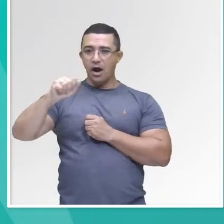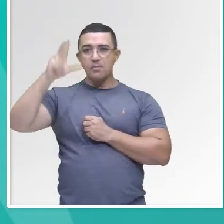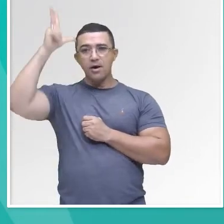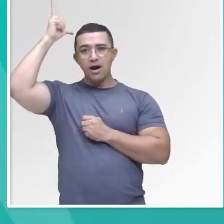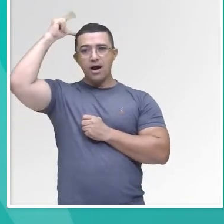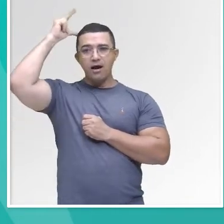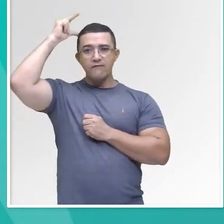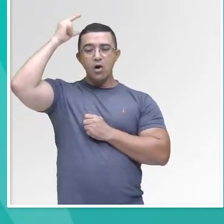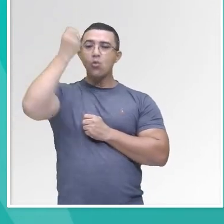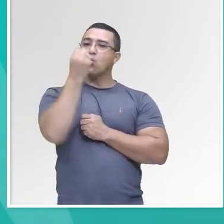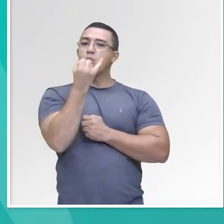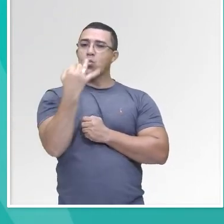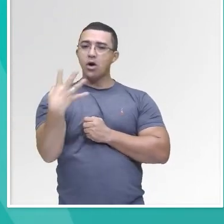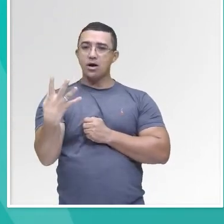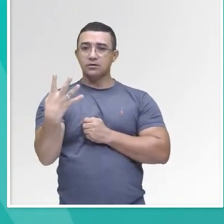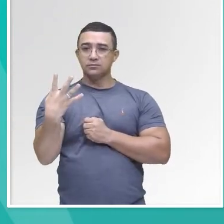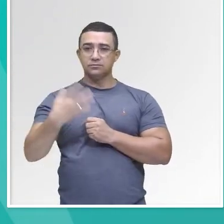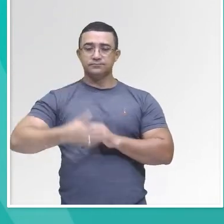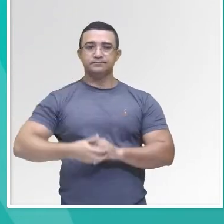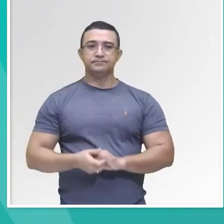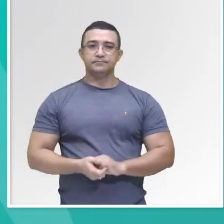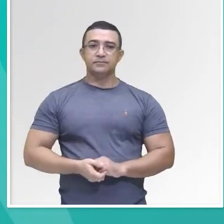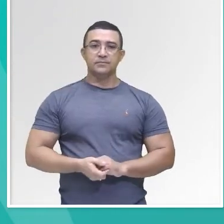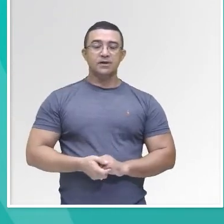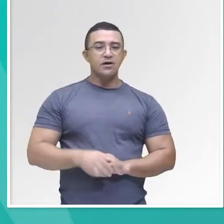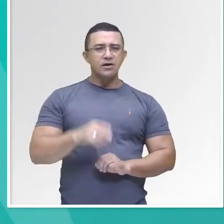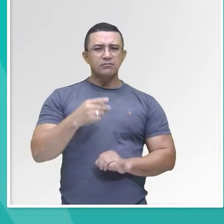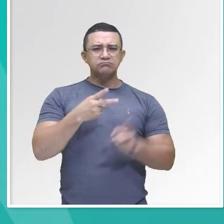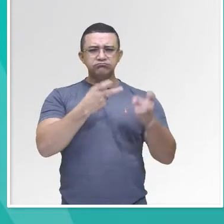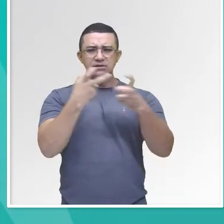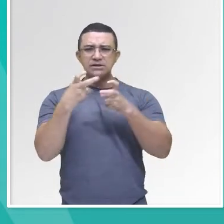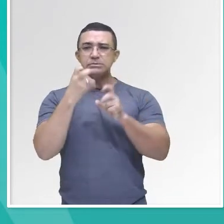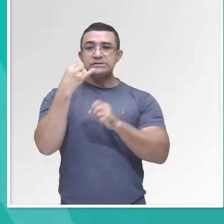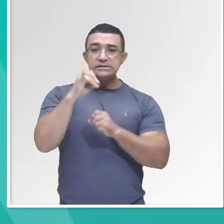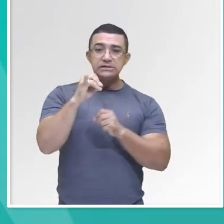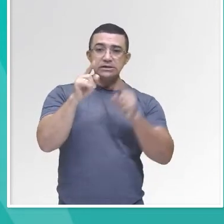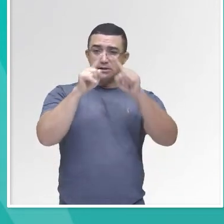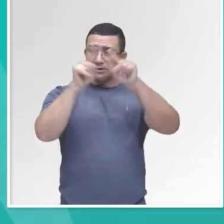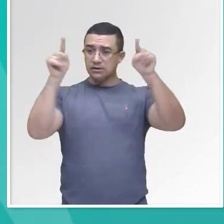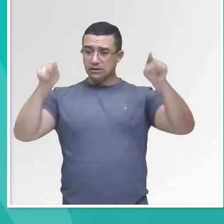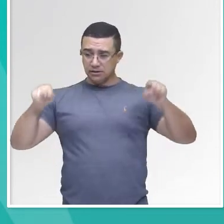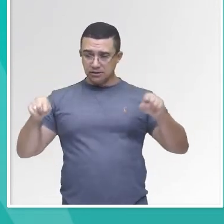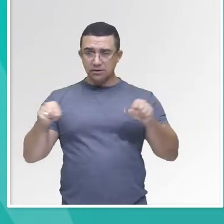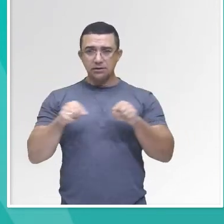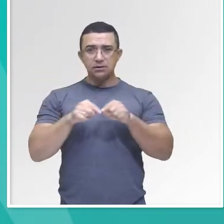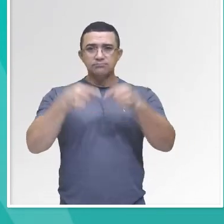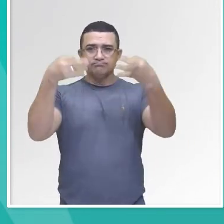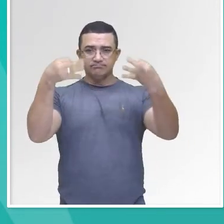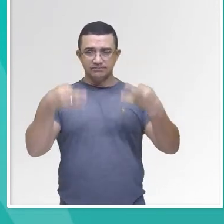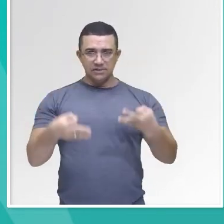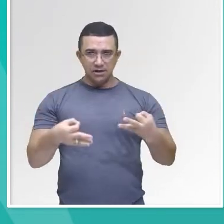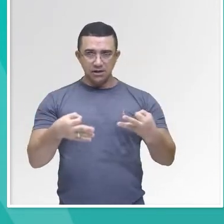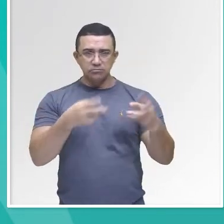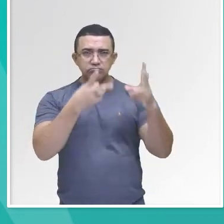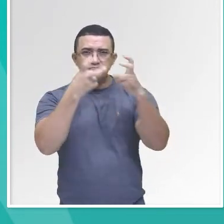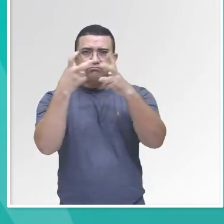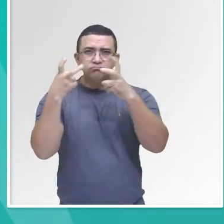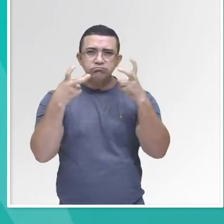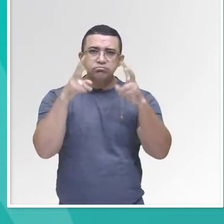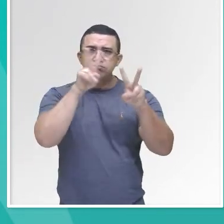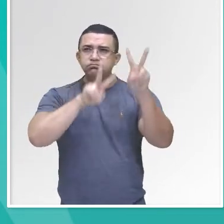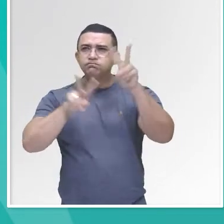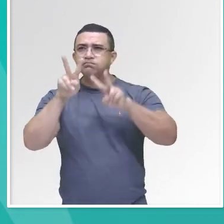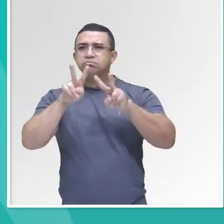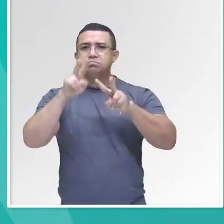cavalos. Observem se o tabuleiro ele está na forma correta. O que